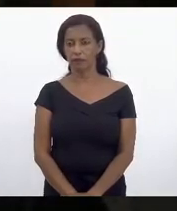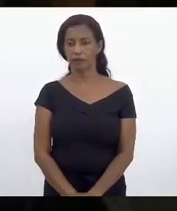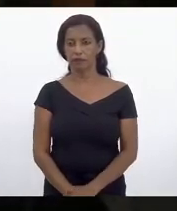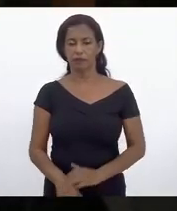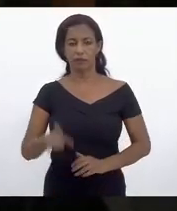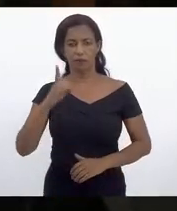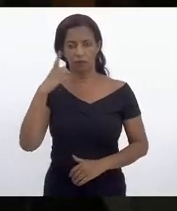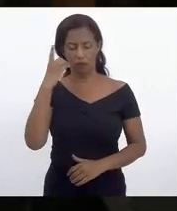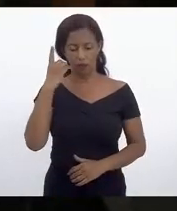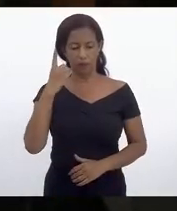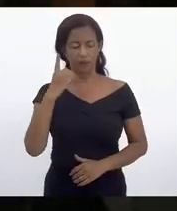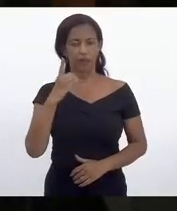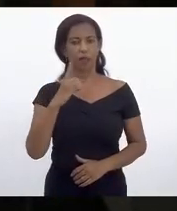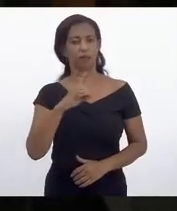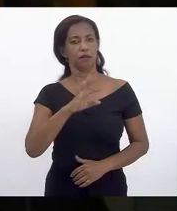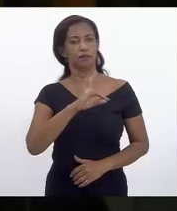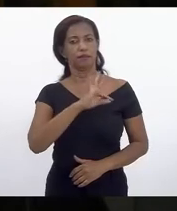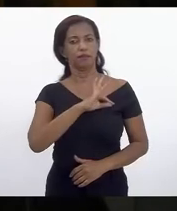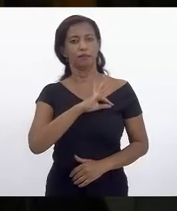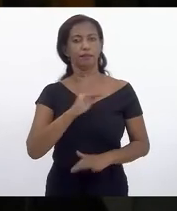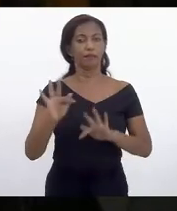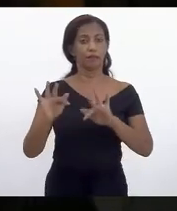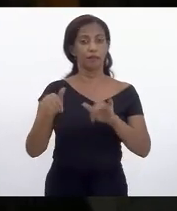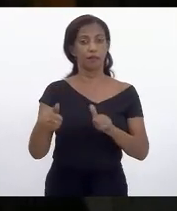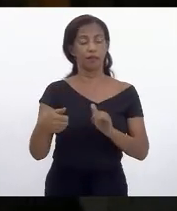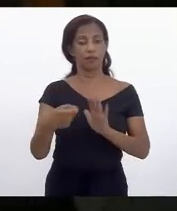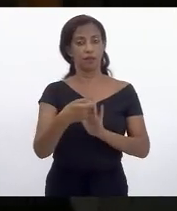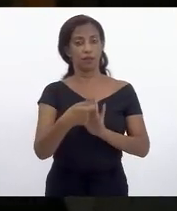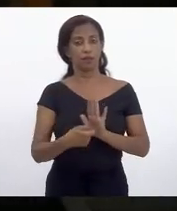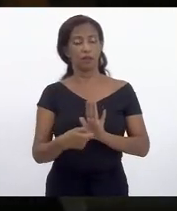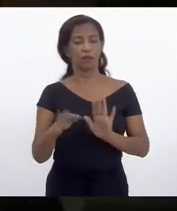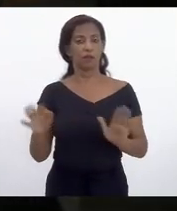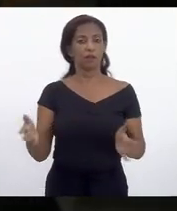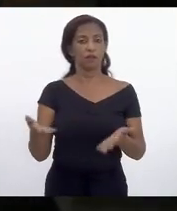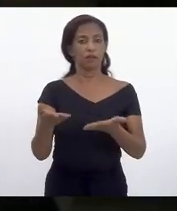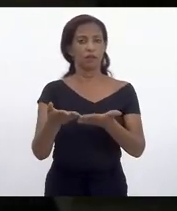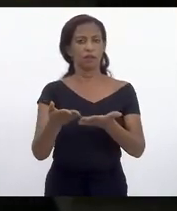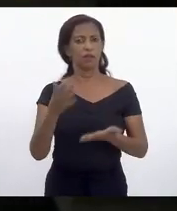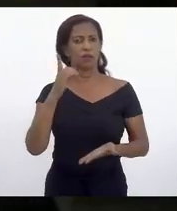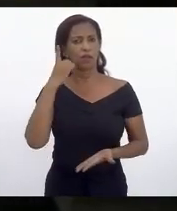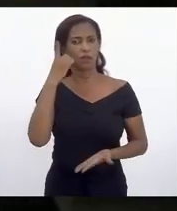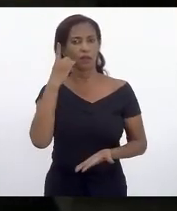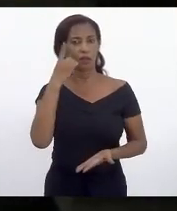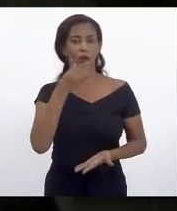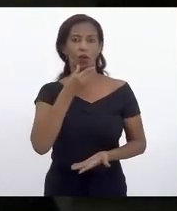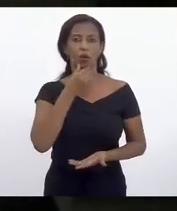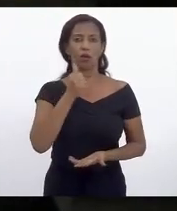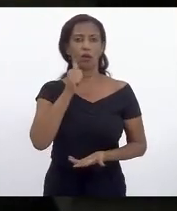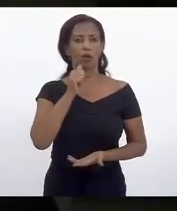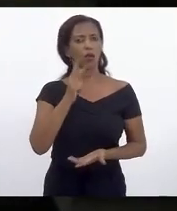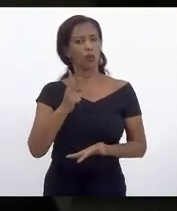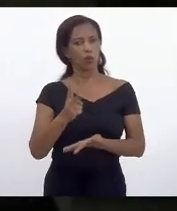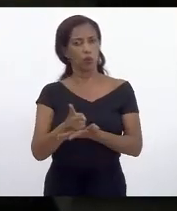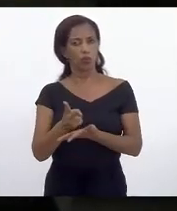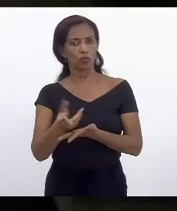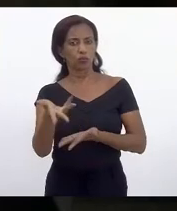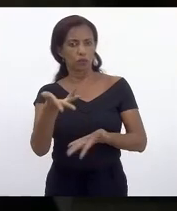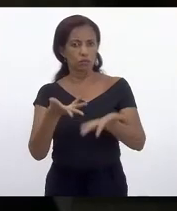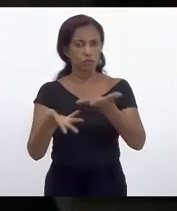Deputada Marta Rocha, que preside o nosso expediente final, senhoras deputadas e deputados que ainda